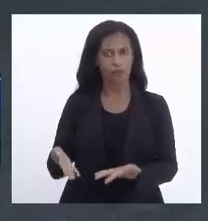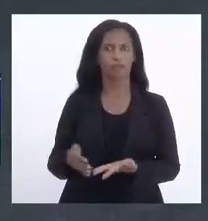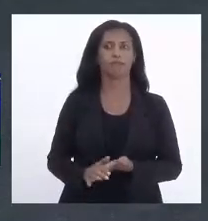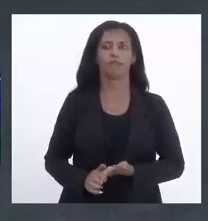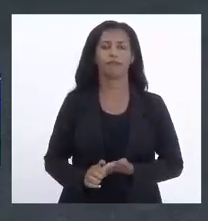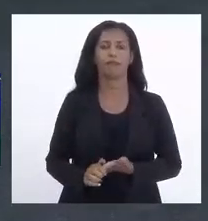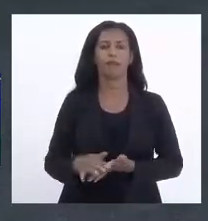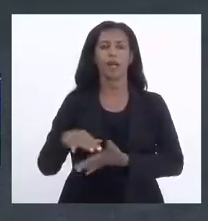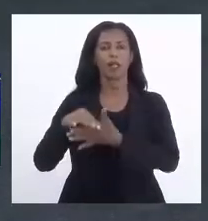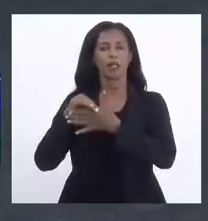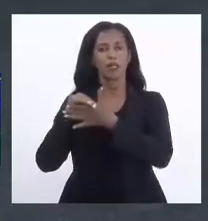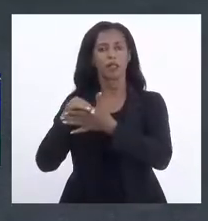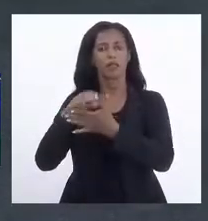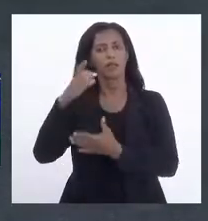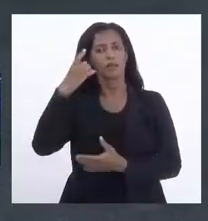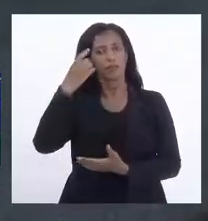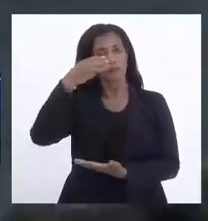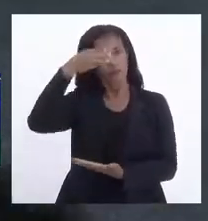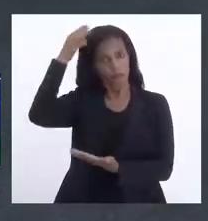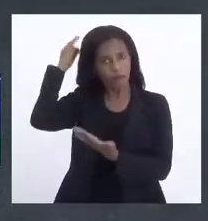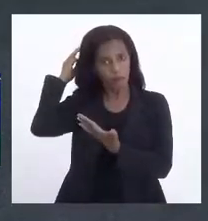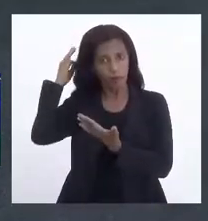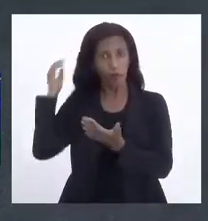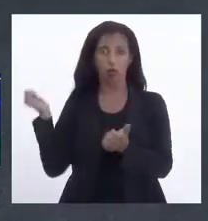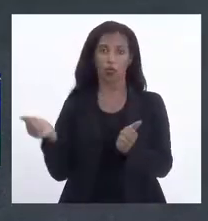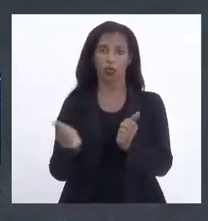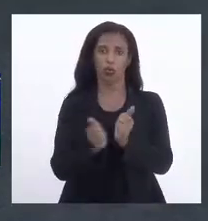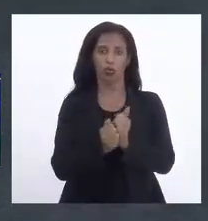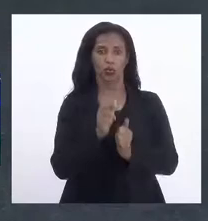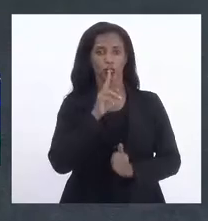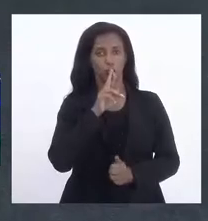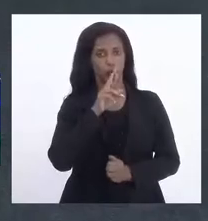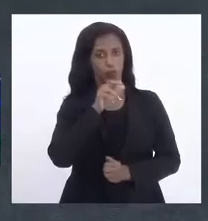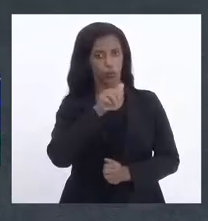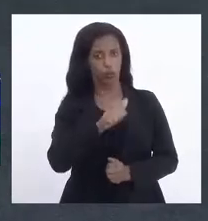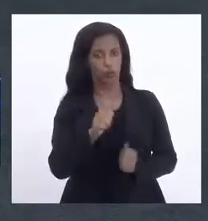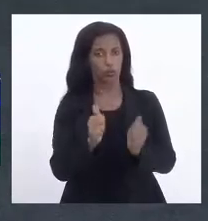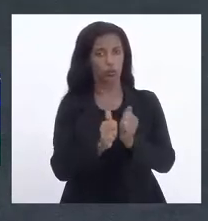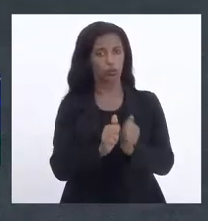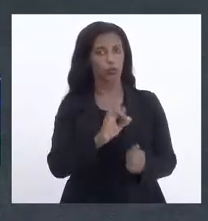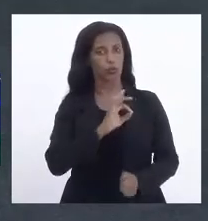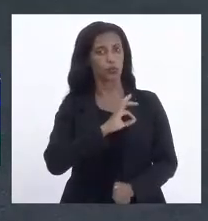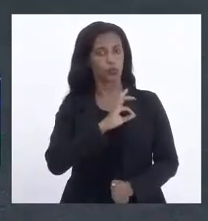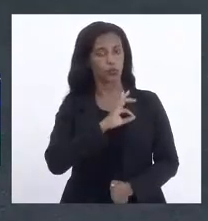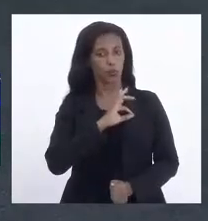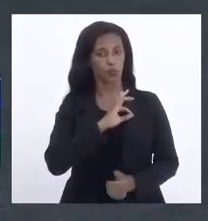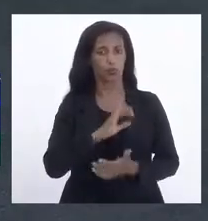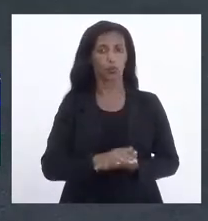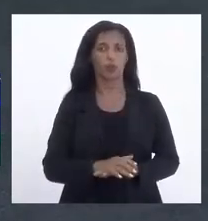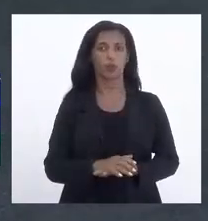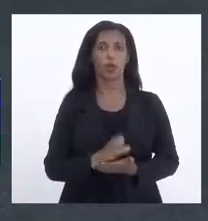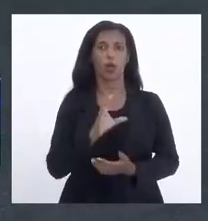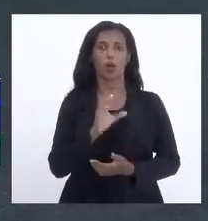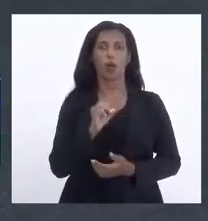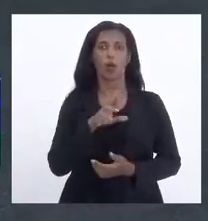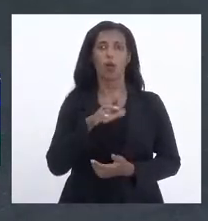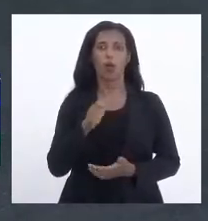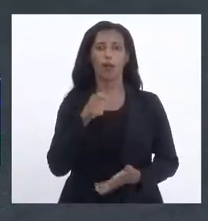a liderança do deputado Márcio Pacheco, junto à Secretaria da Polícia Militar, ao coronel Henrique, para